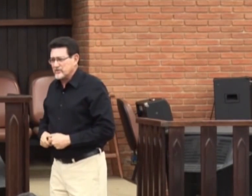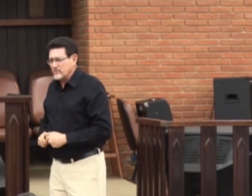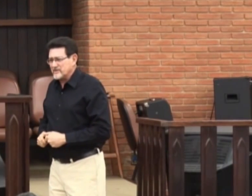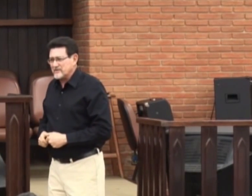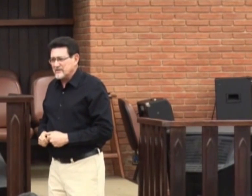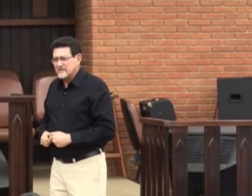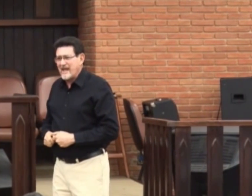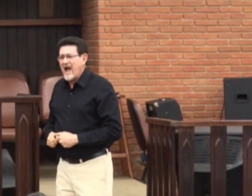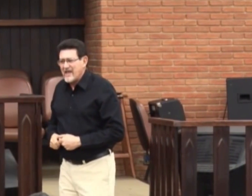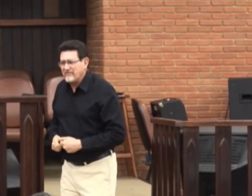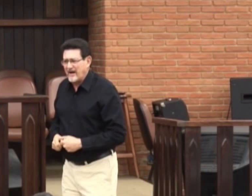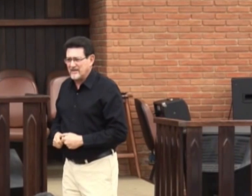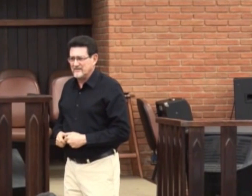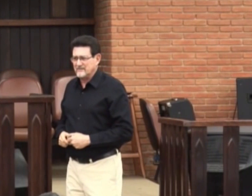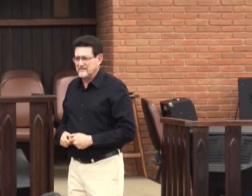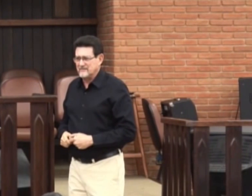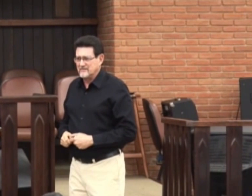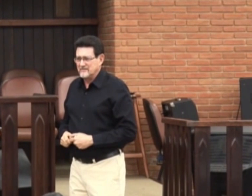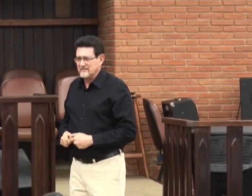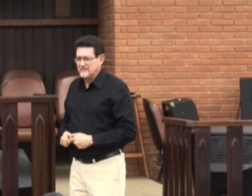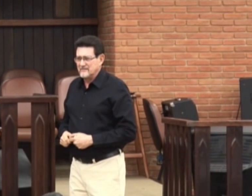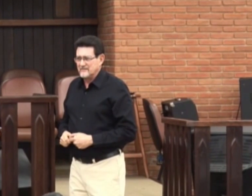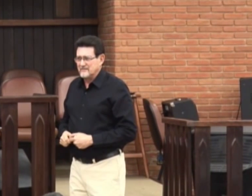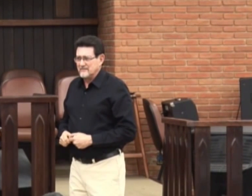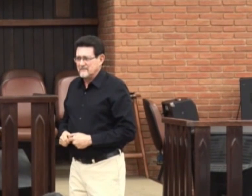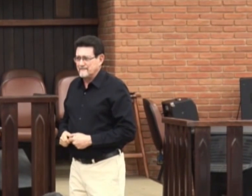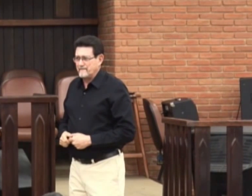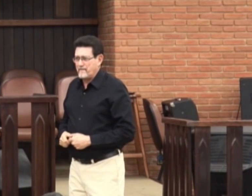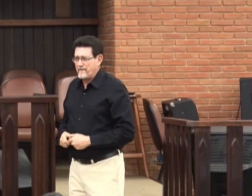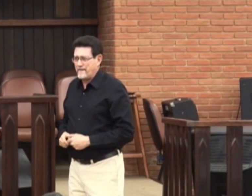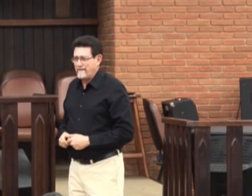voz de Jesus tem raiva.